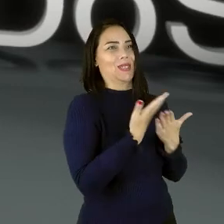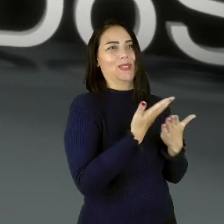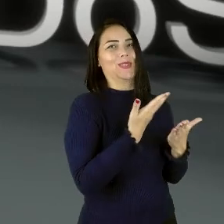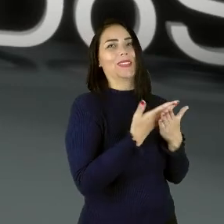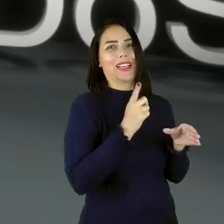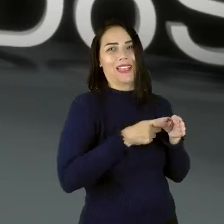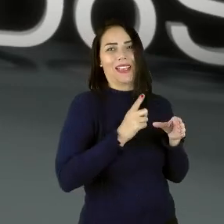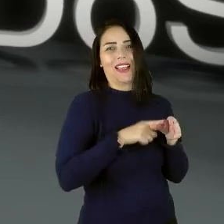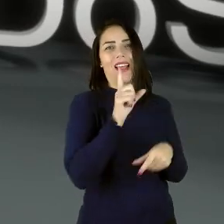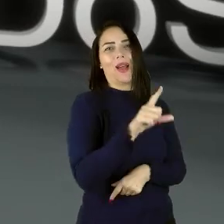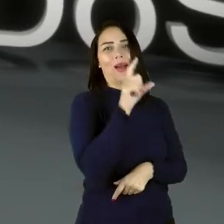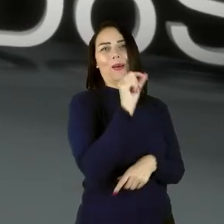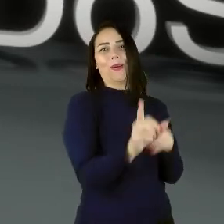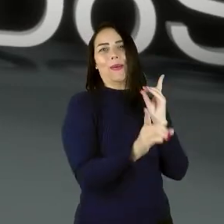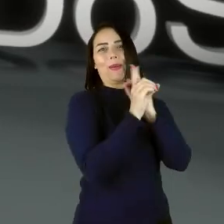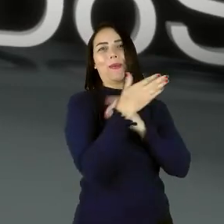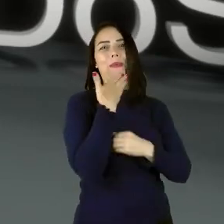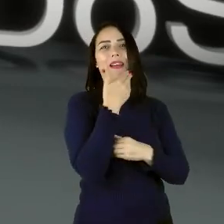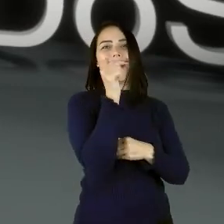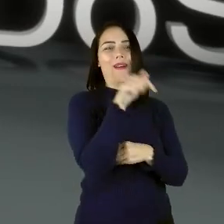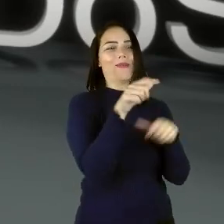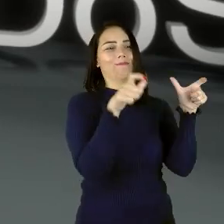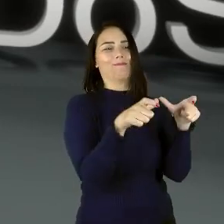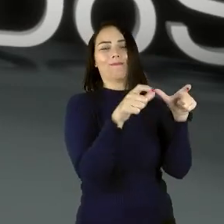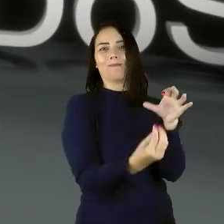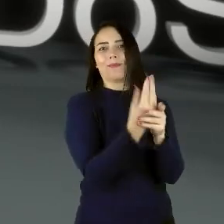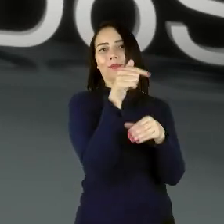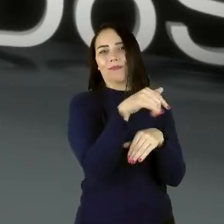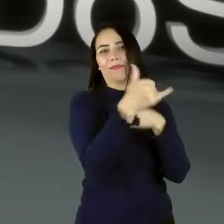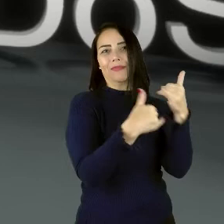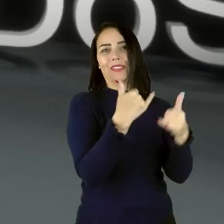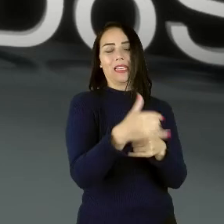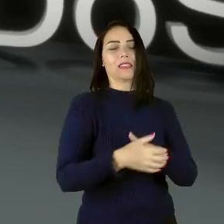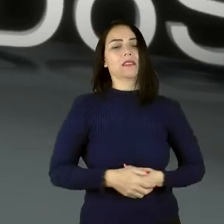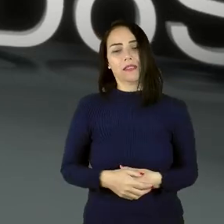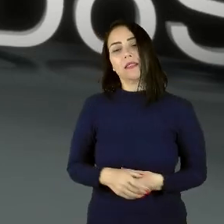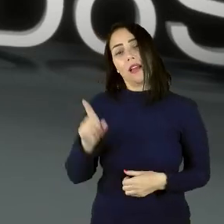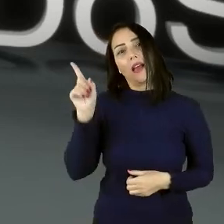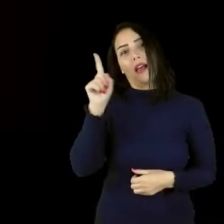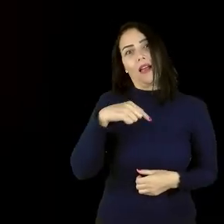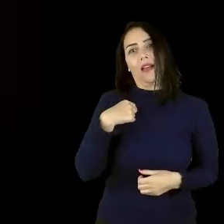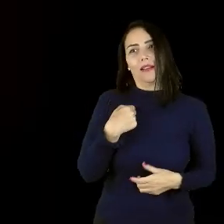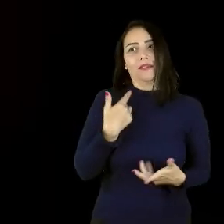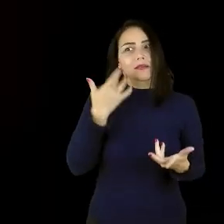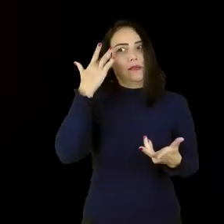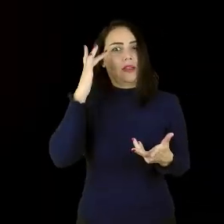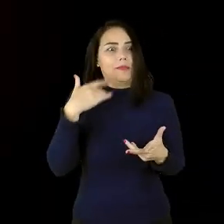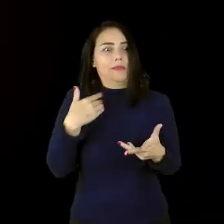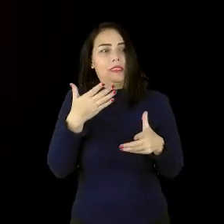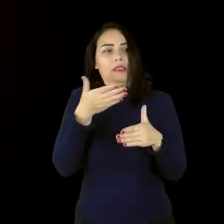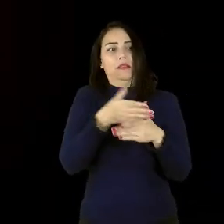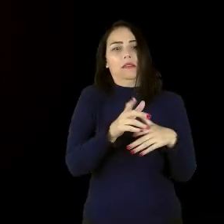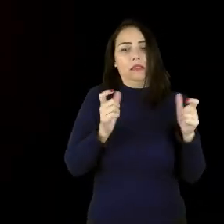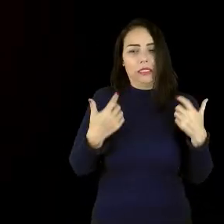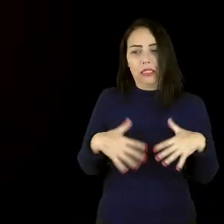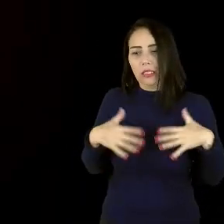cidade e encontrar o melhor local para instalar os brinquedos. Eu realmente não sabia onde eu estava me